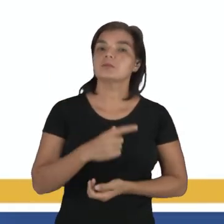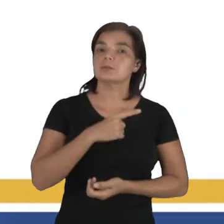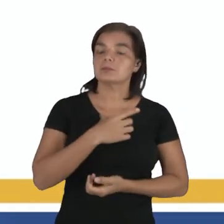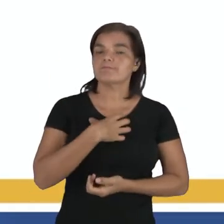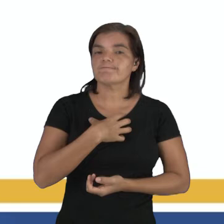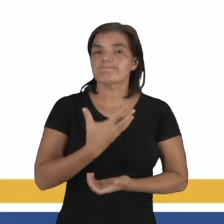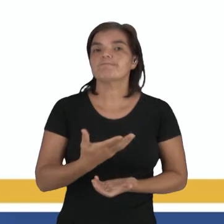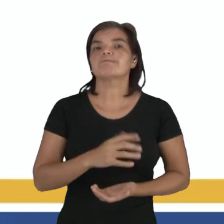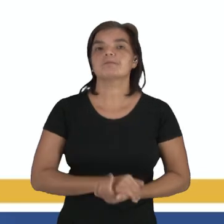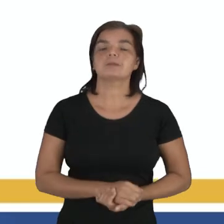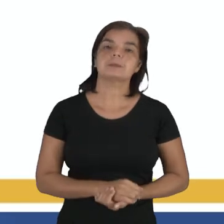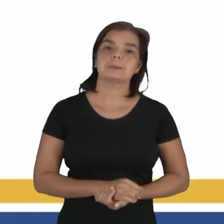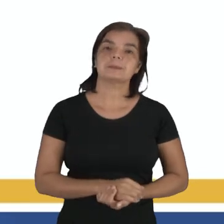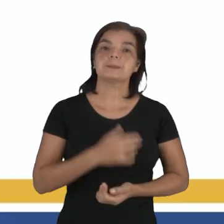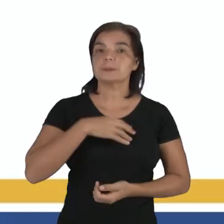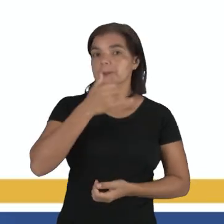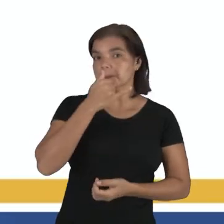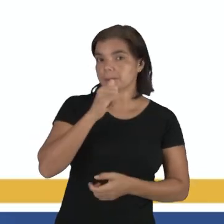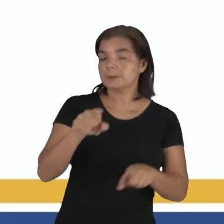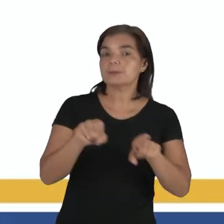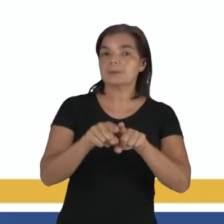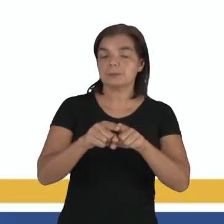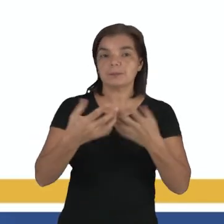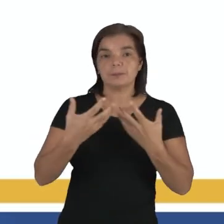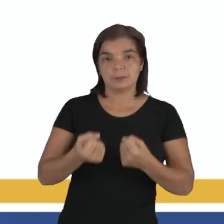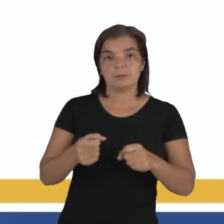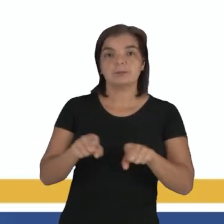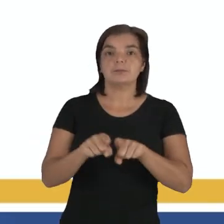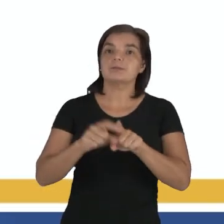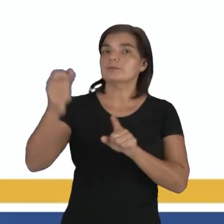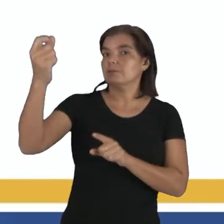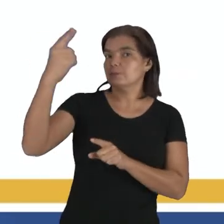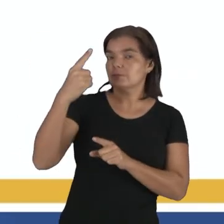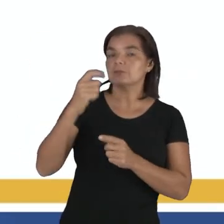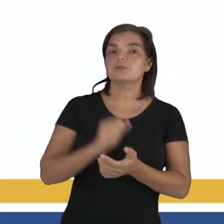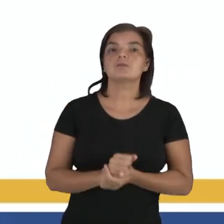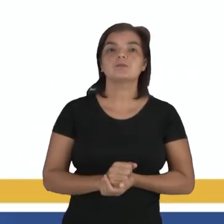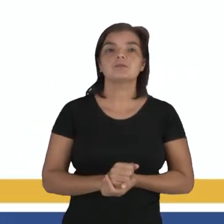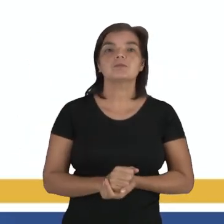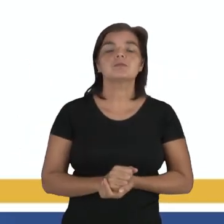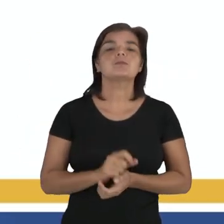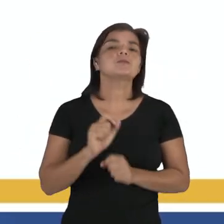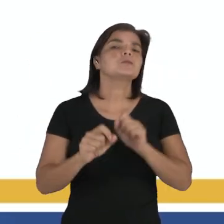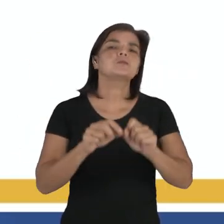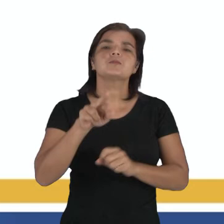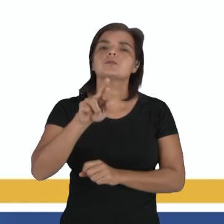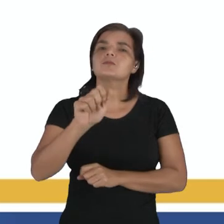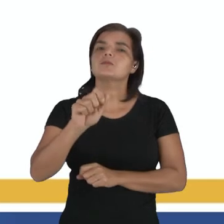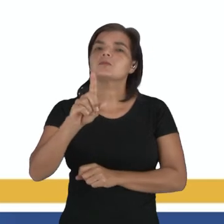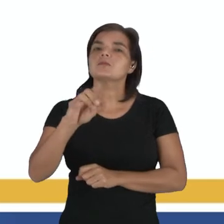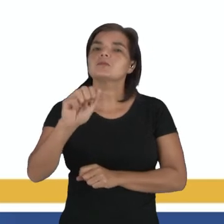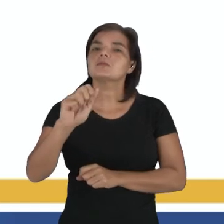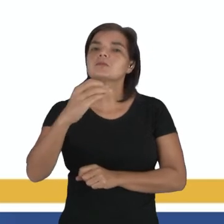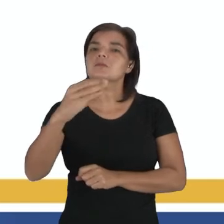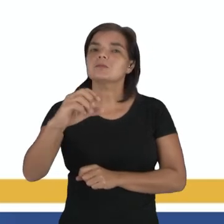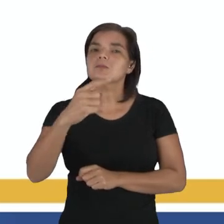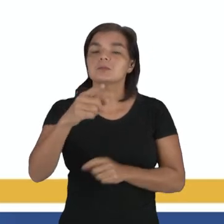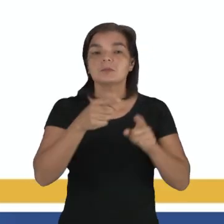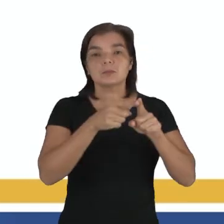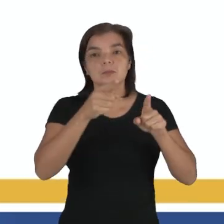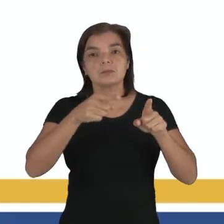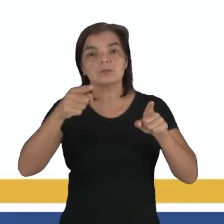sensação ali devido à energia térmica que ele recebeu por radiação. E radiação é o nome que se dá ao